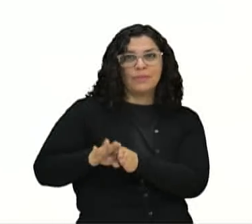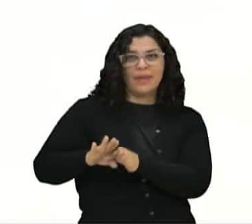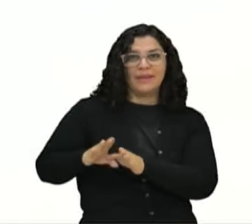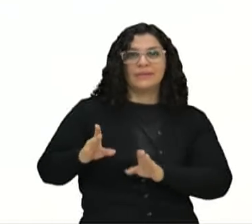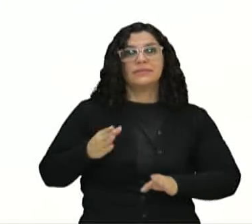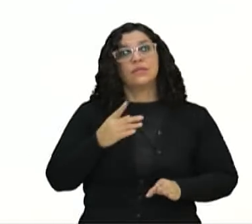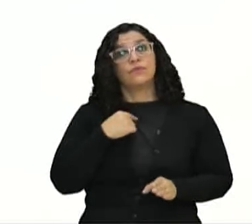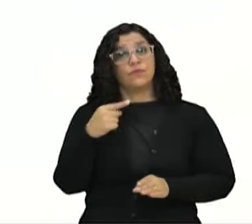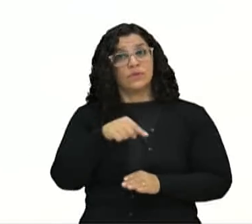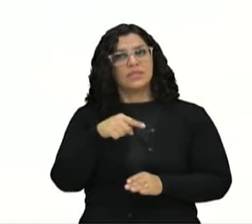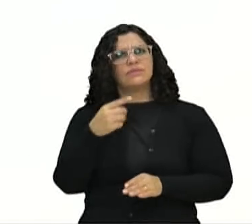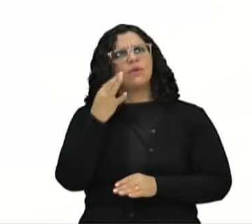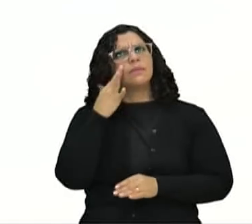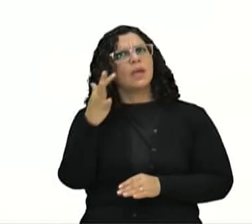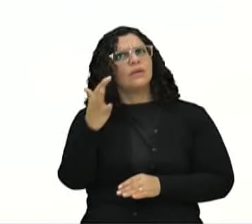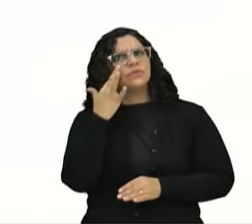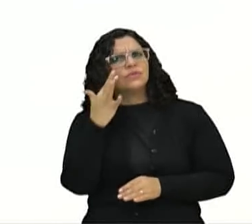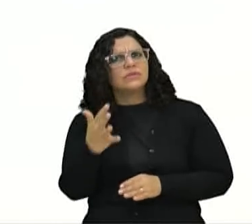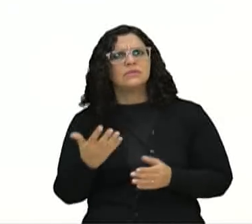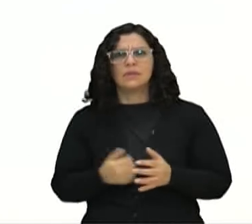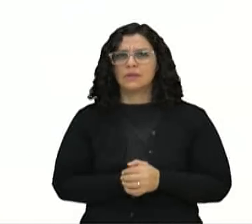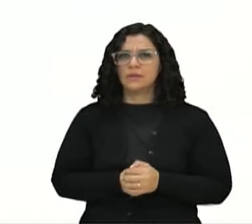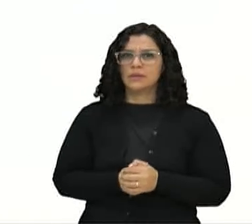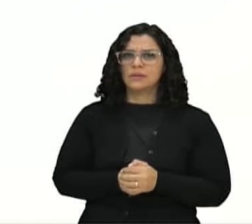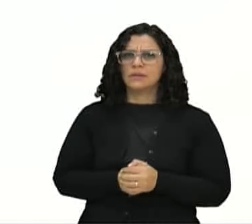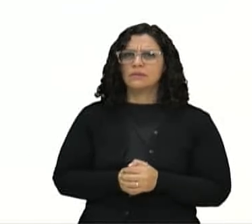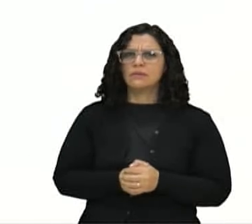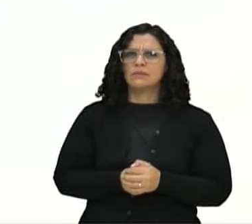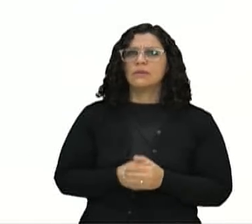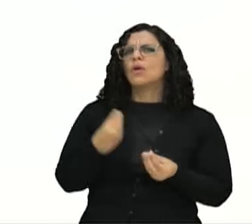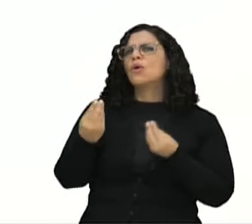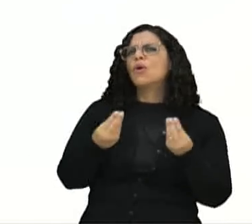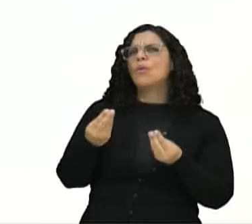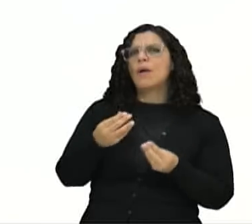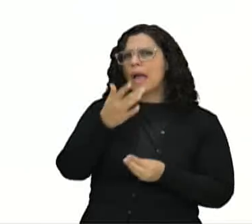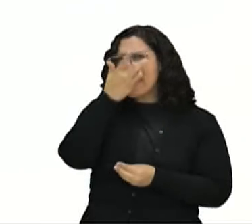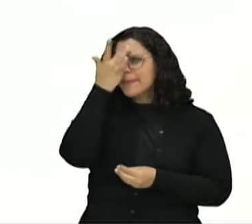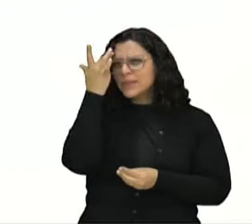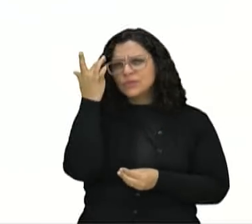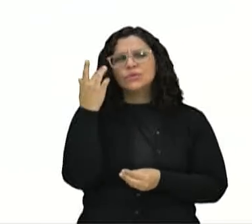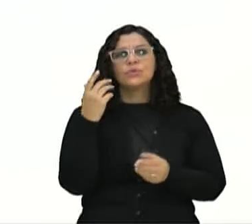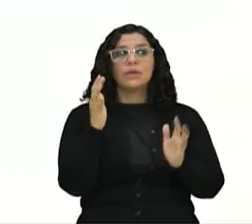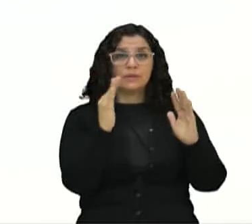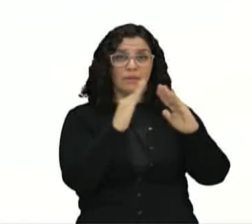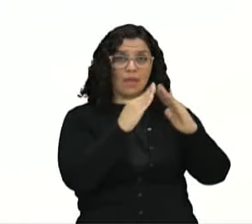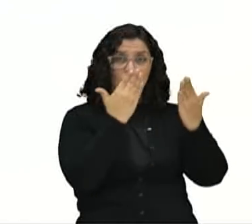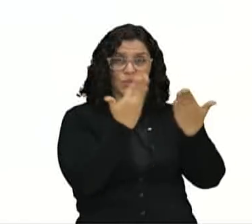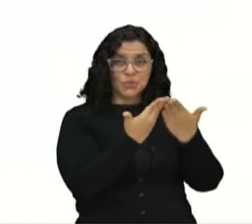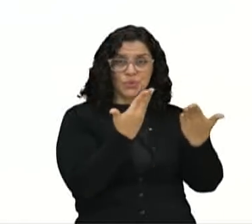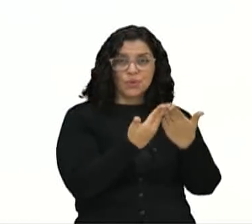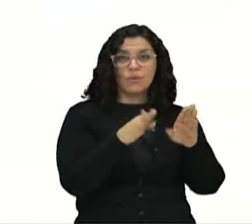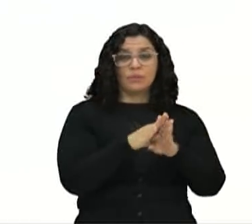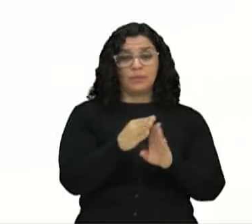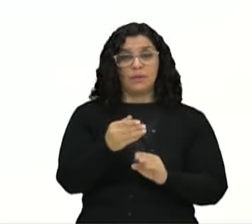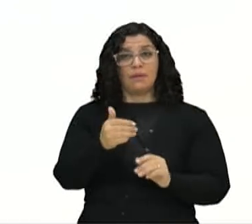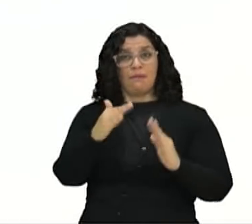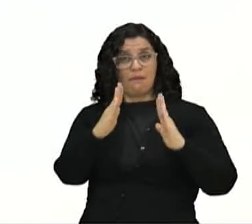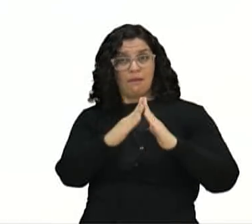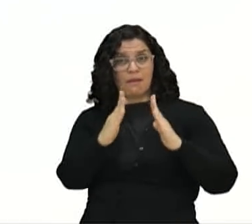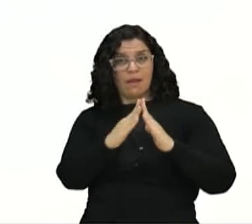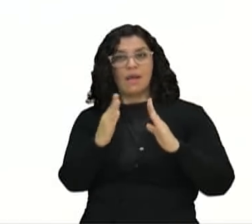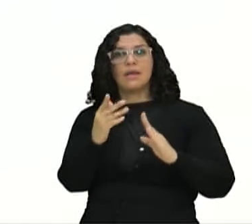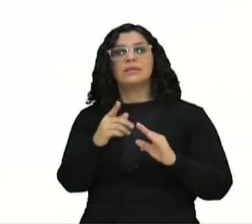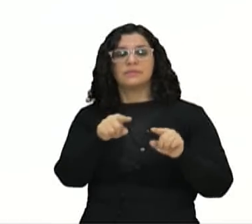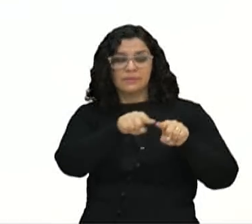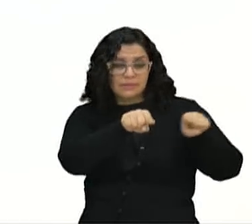só que legal. Vocês vão imaginar. Quem gostaria de fazer, imaginando a sua escola, imaginando a sua casa, o seu